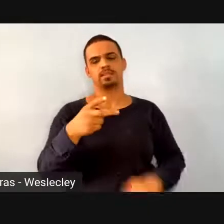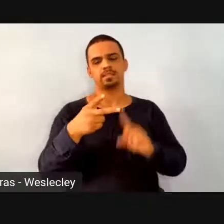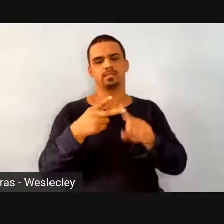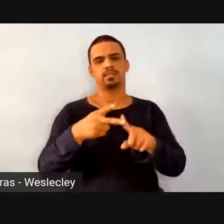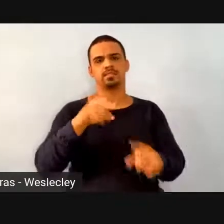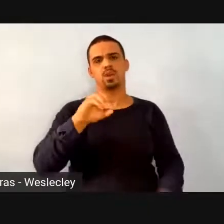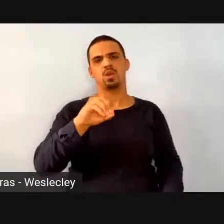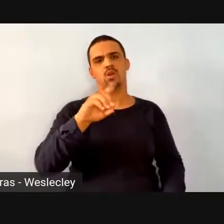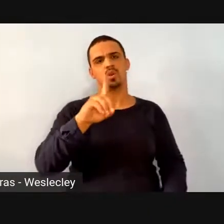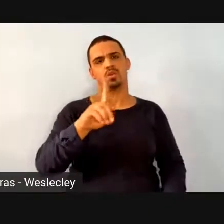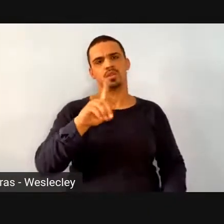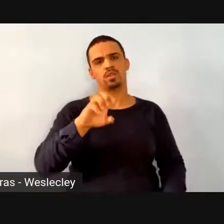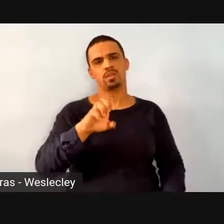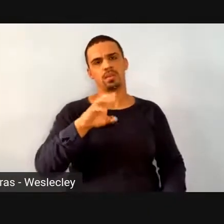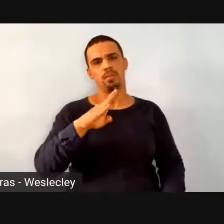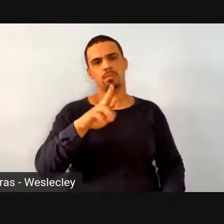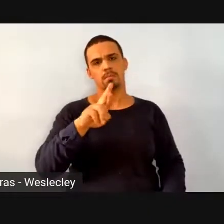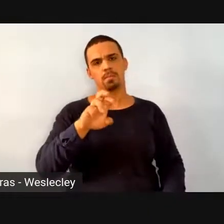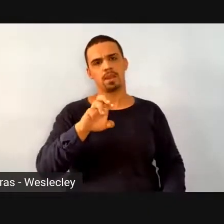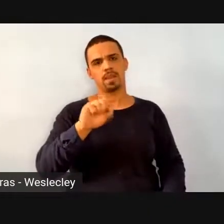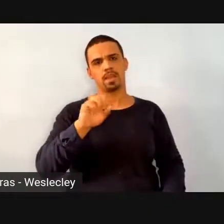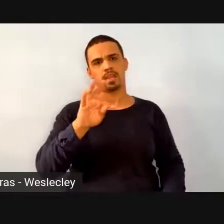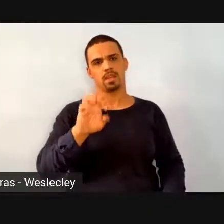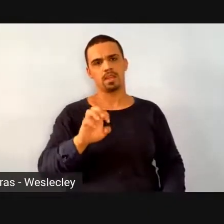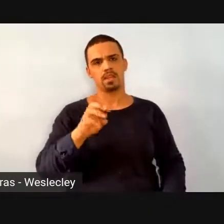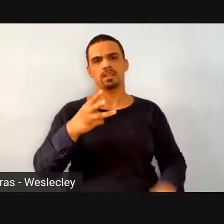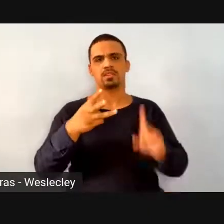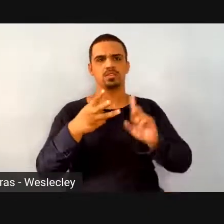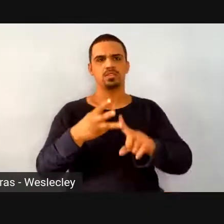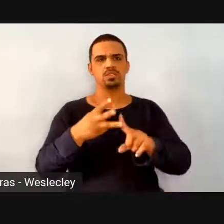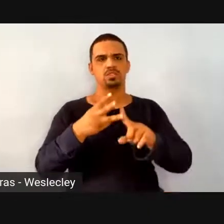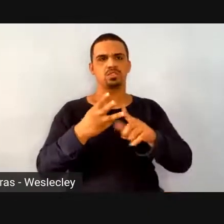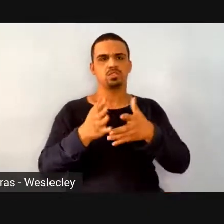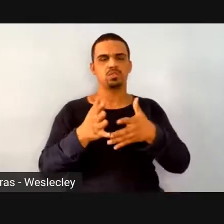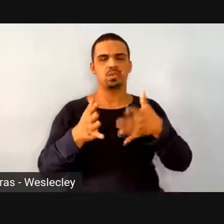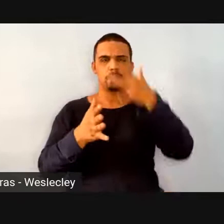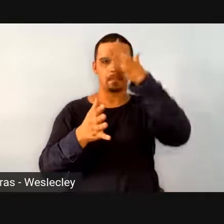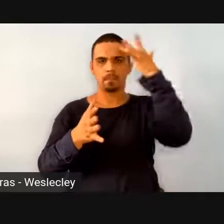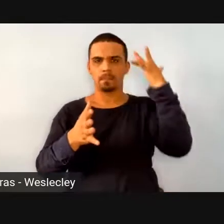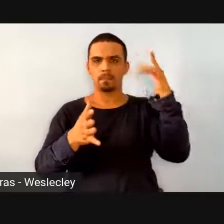Odebrecht, Andrade Gutierrez, grandes bancos,